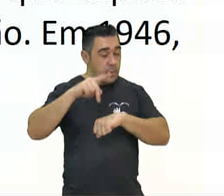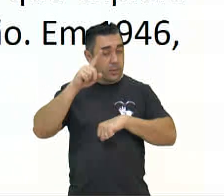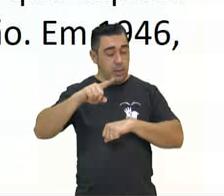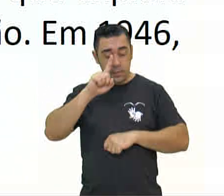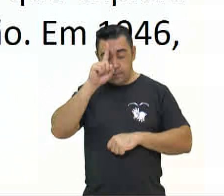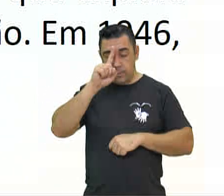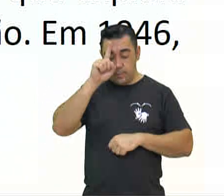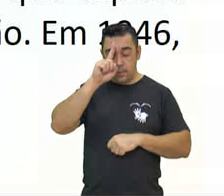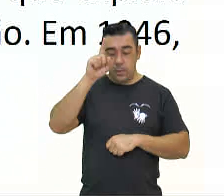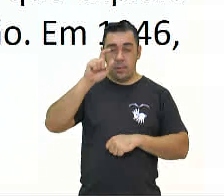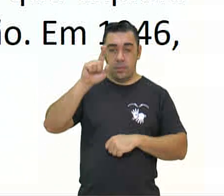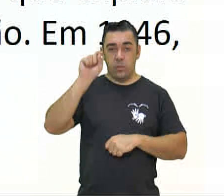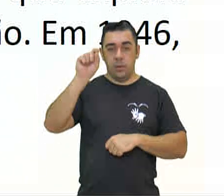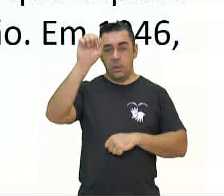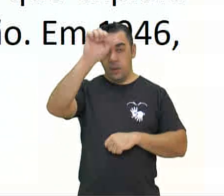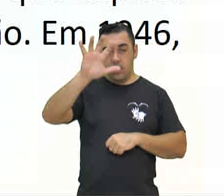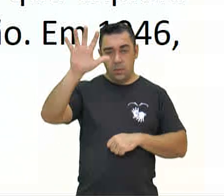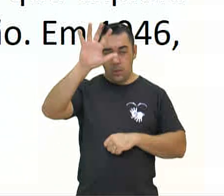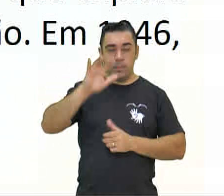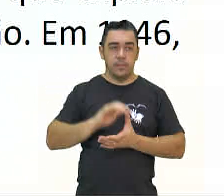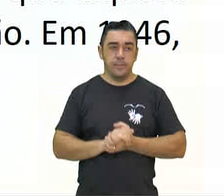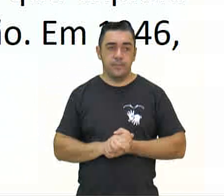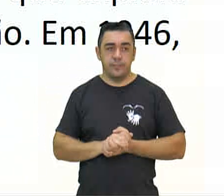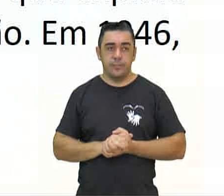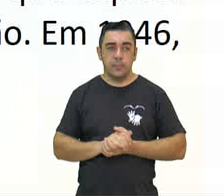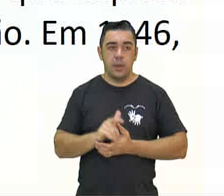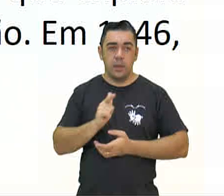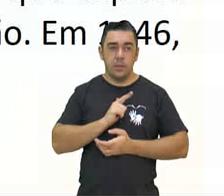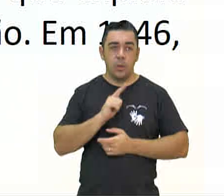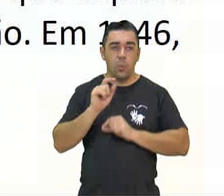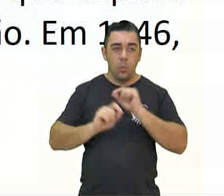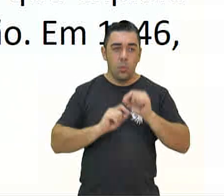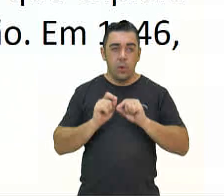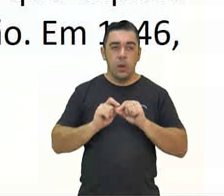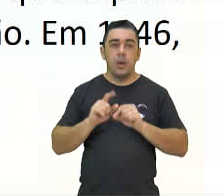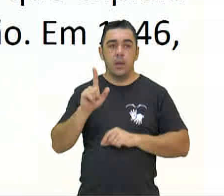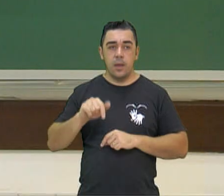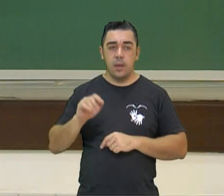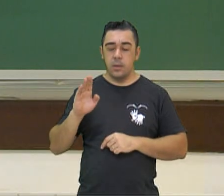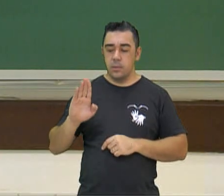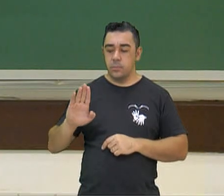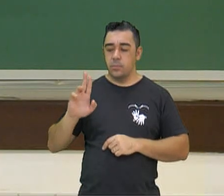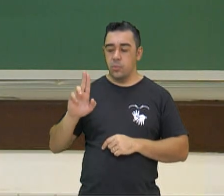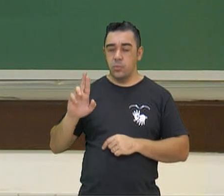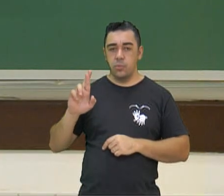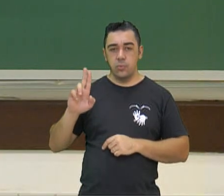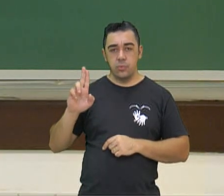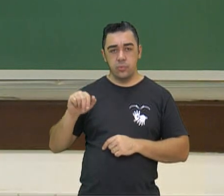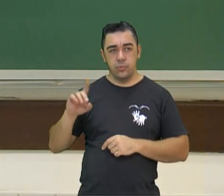A região dos atuais Burundi e de Ruanda é marcada por